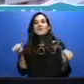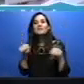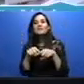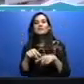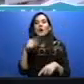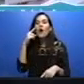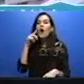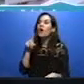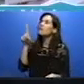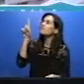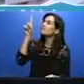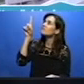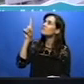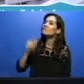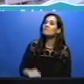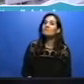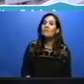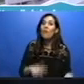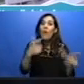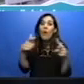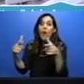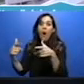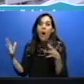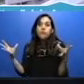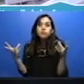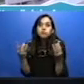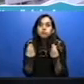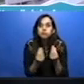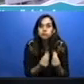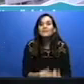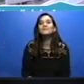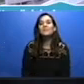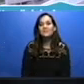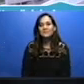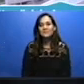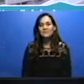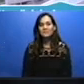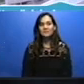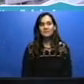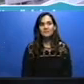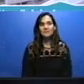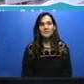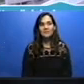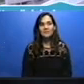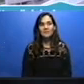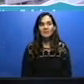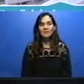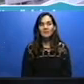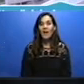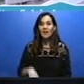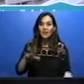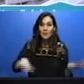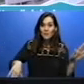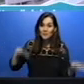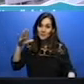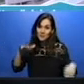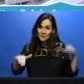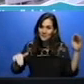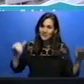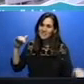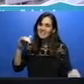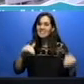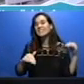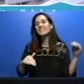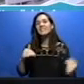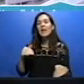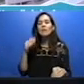só que tantos de lugares que em vários sites de turismo sobre Barretos mostram. Então, o Barretos Country Hotel e Termas, que é um termas que pode